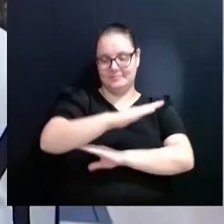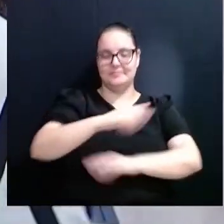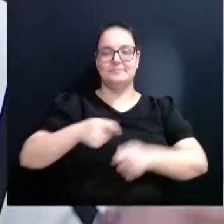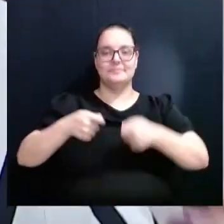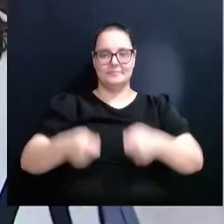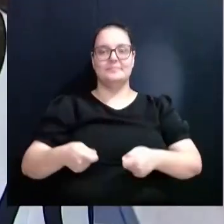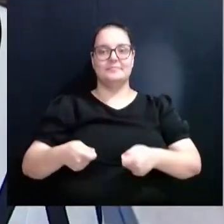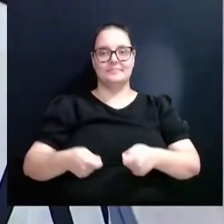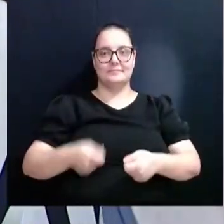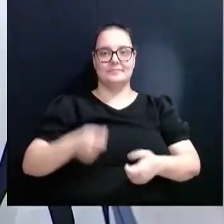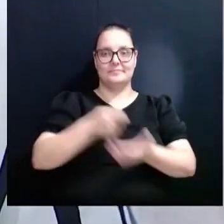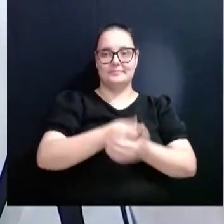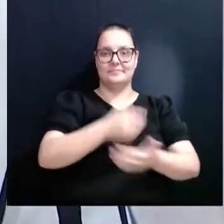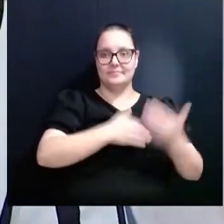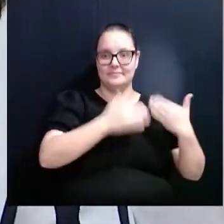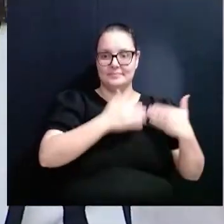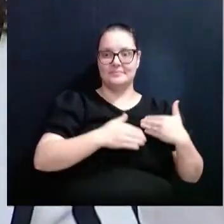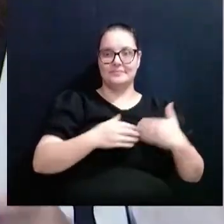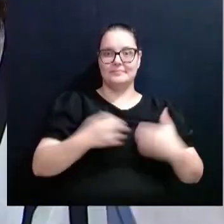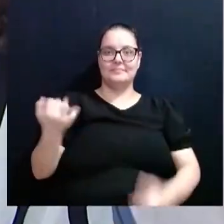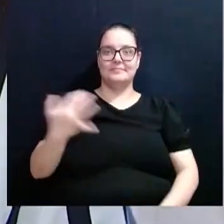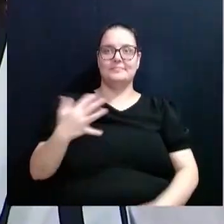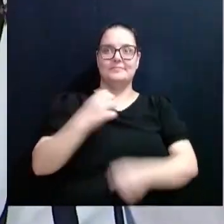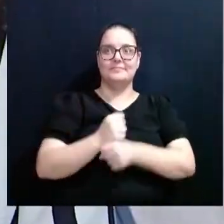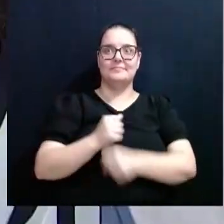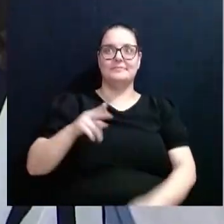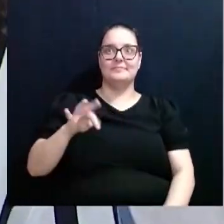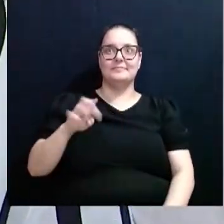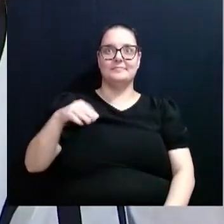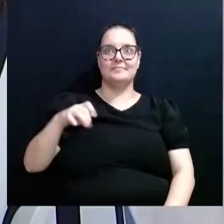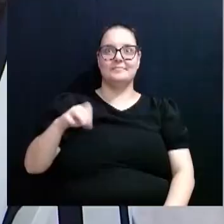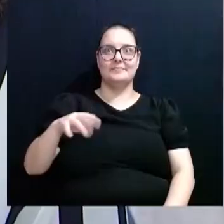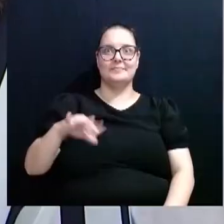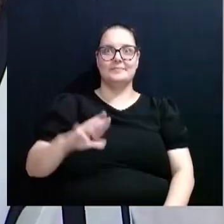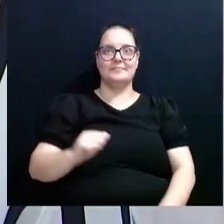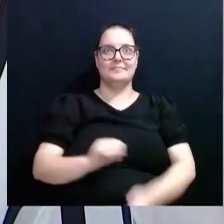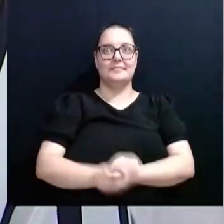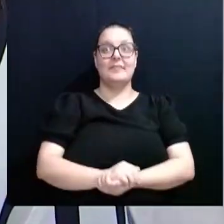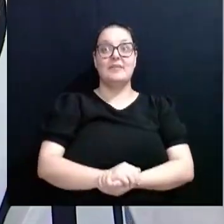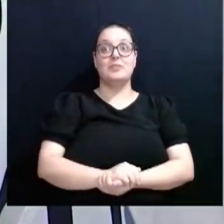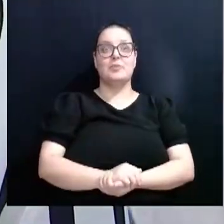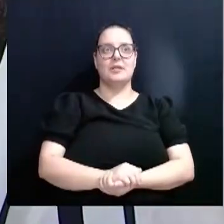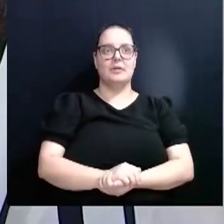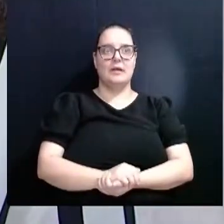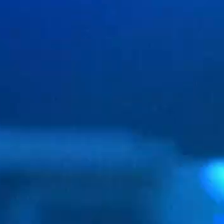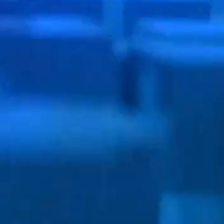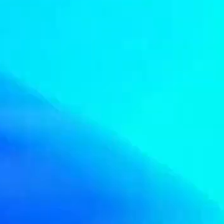já que a contagem ela é automática e, portanto, já deve ser incorporada aos servidores que solicitarem.